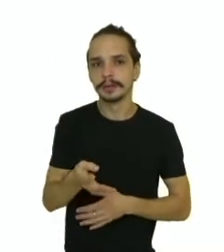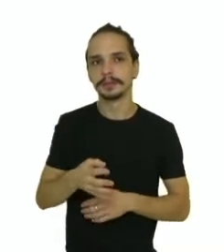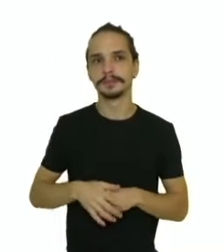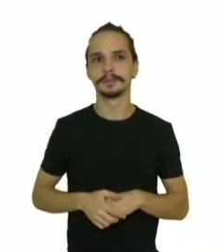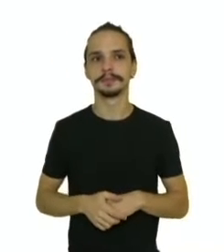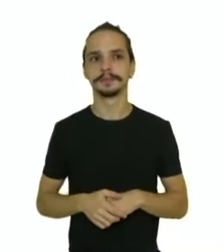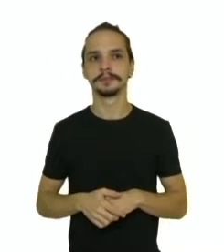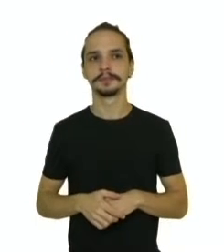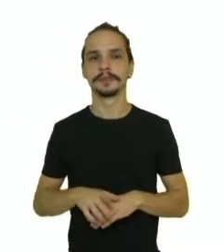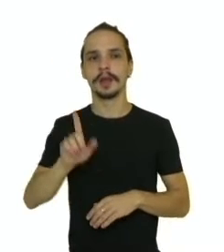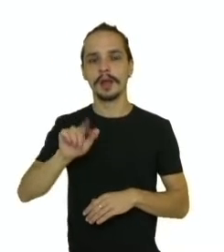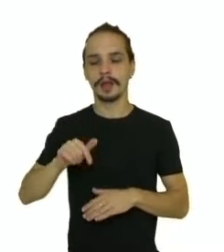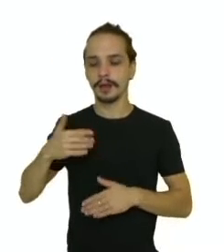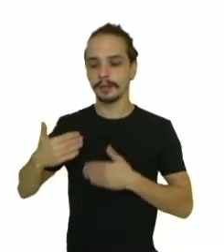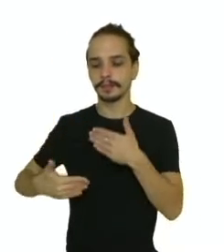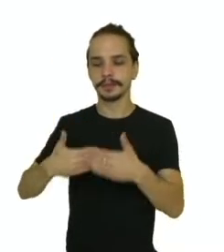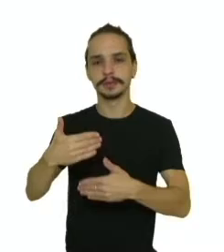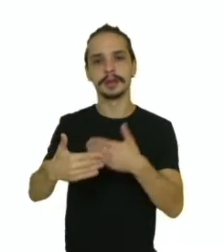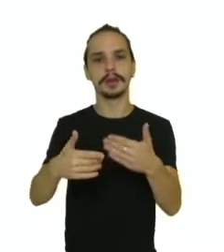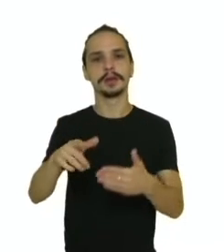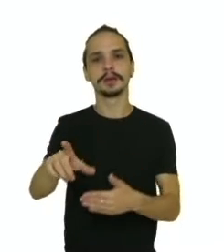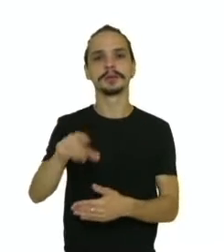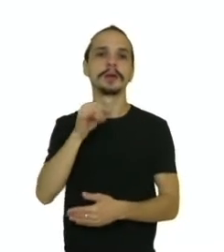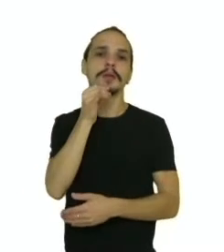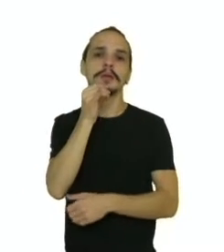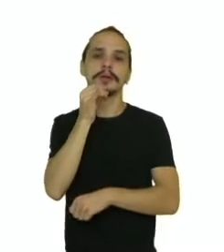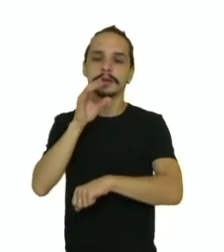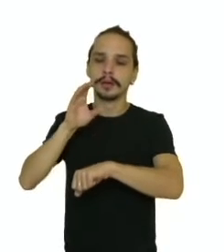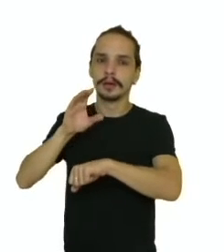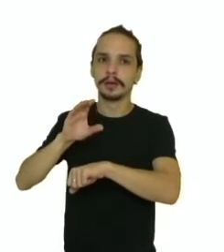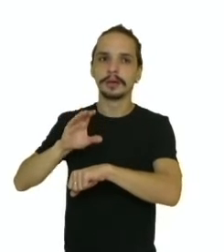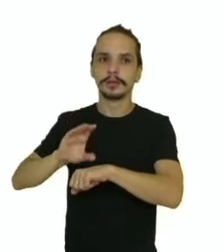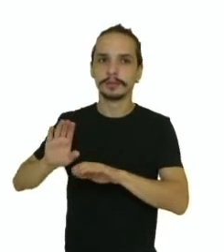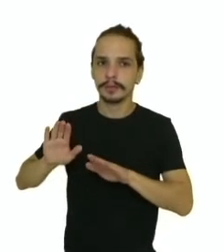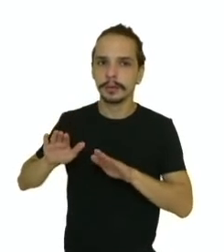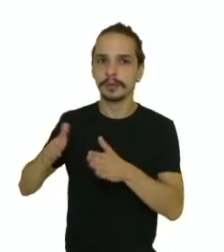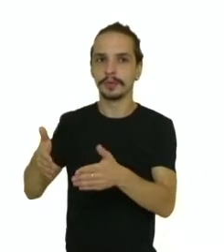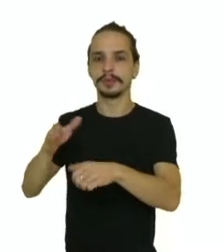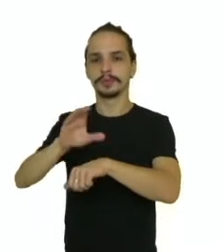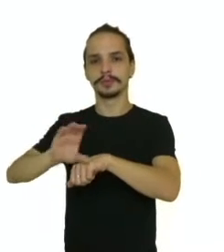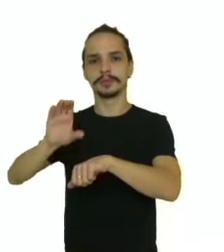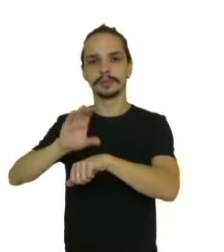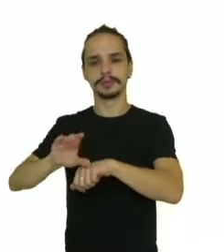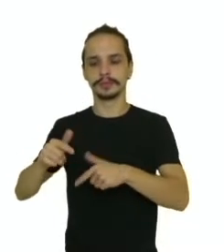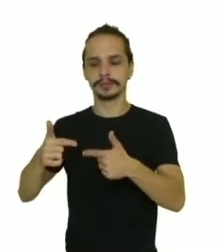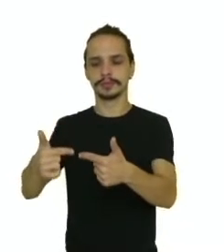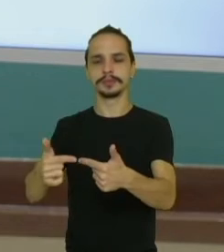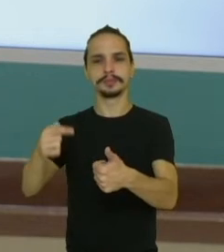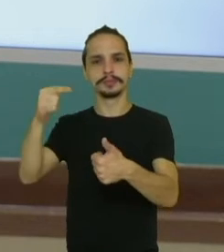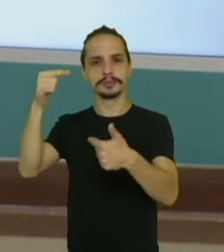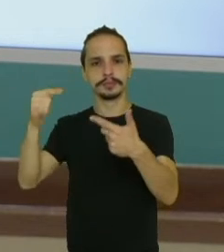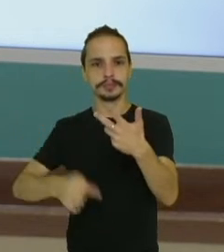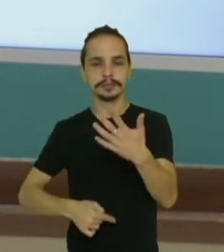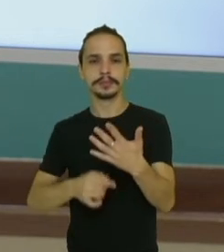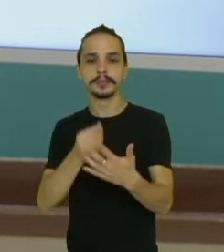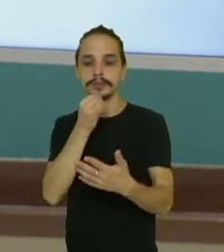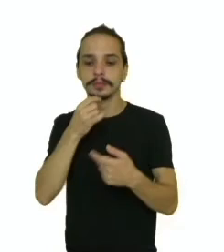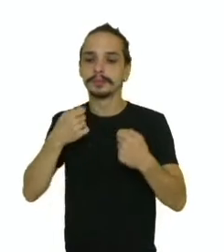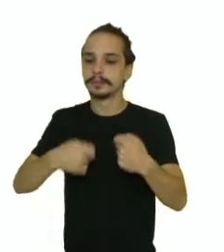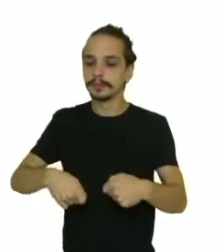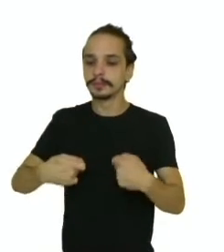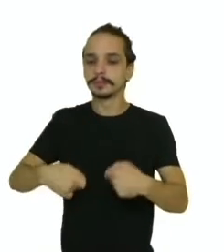decisões e um processo de escolher um curso de ação entre várias alternativas precisa de uma